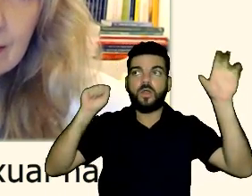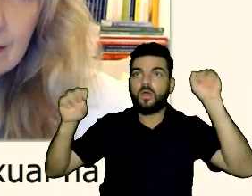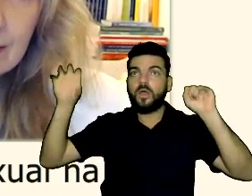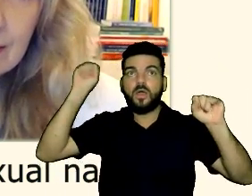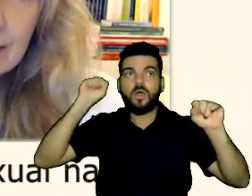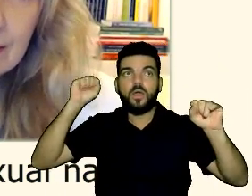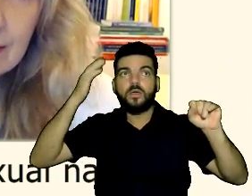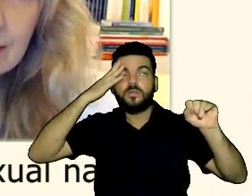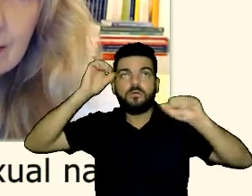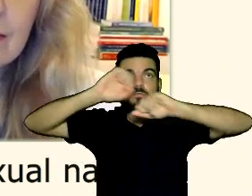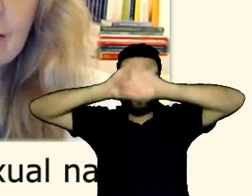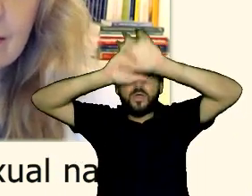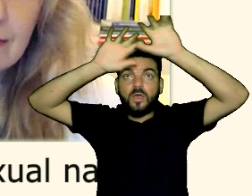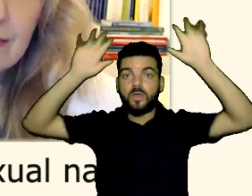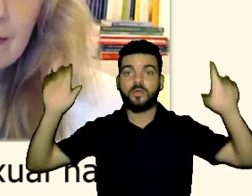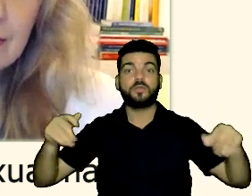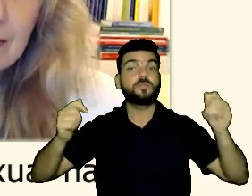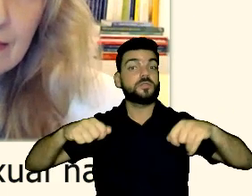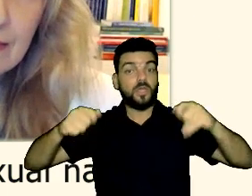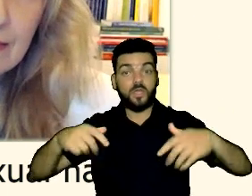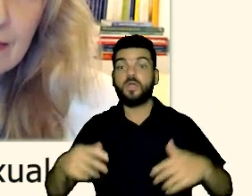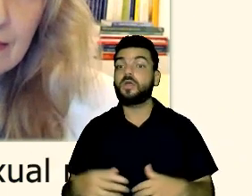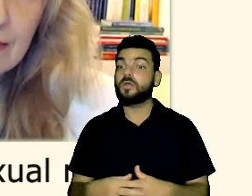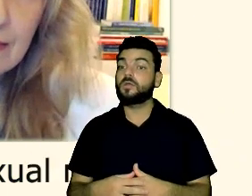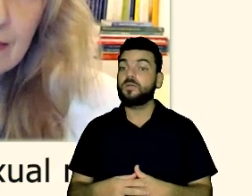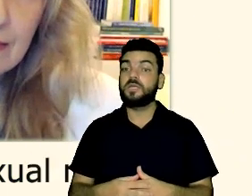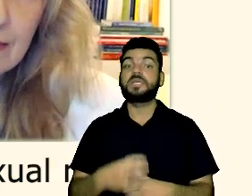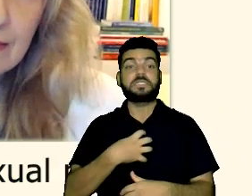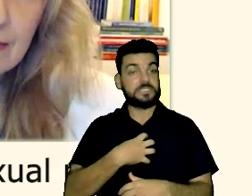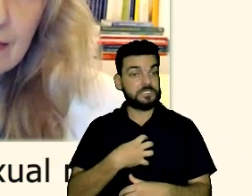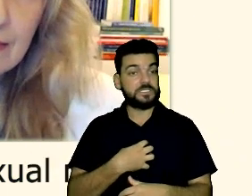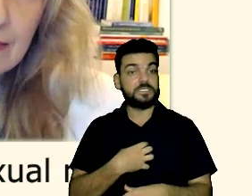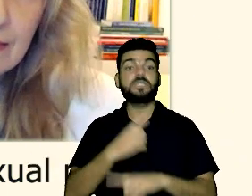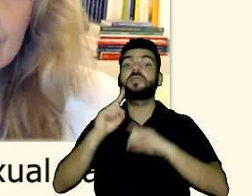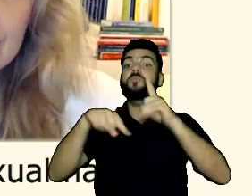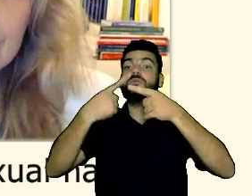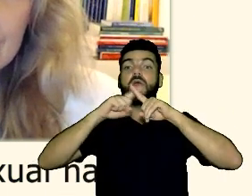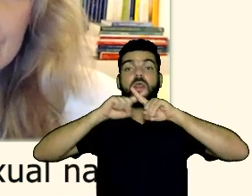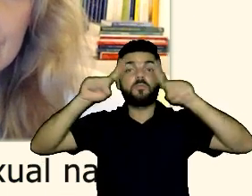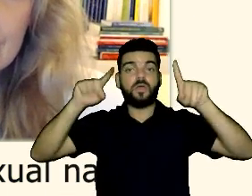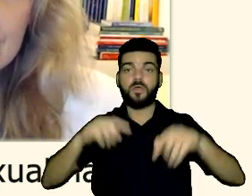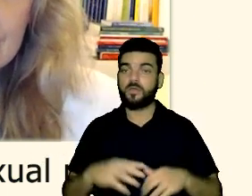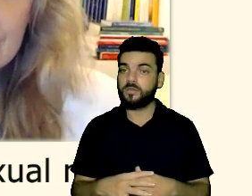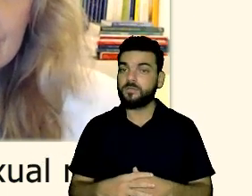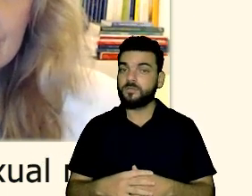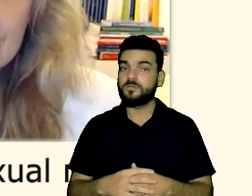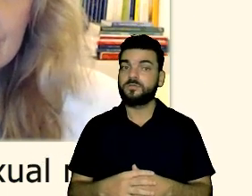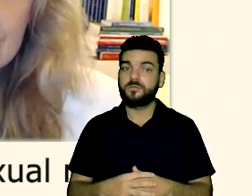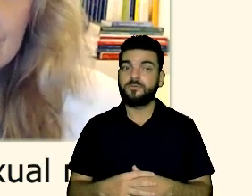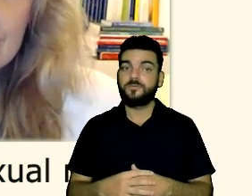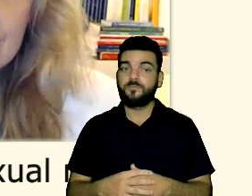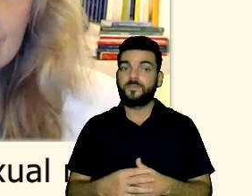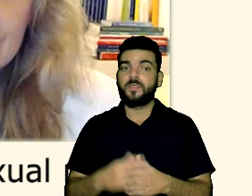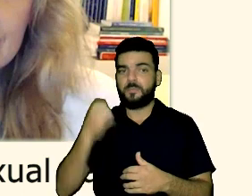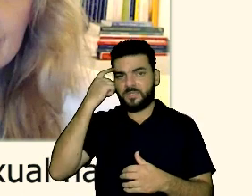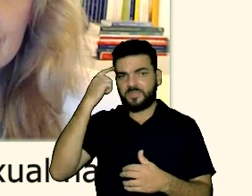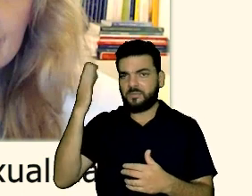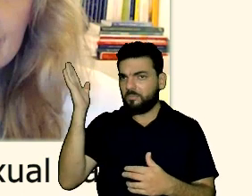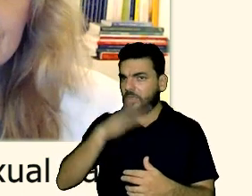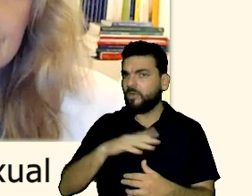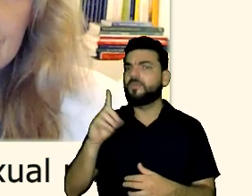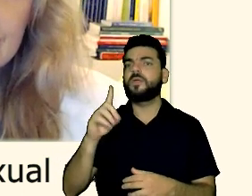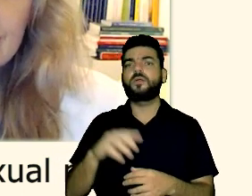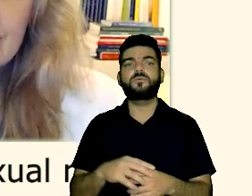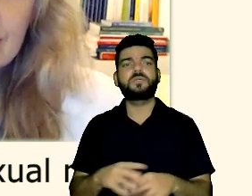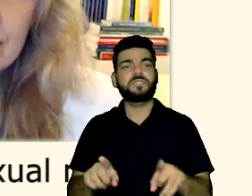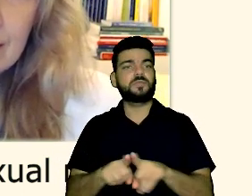um leva daqui, outro leva dali, as pessoas começam a reclamar sobre isso e a se posicionar e entender